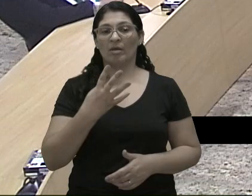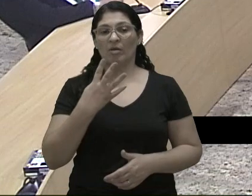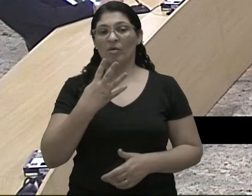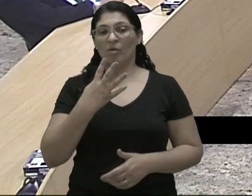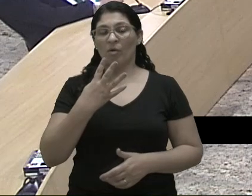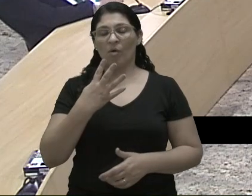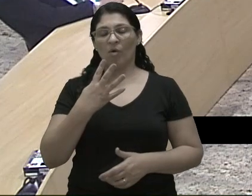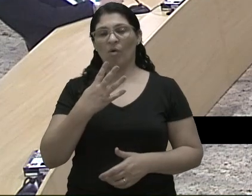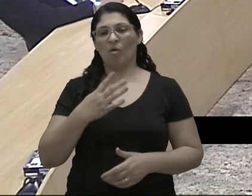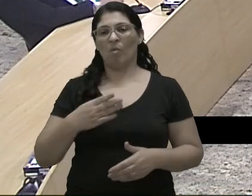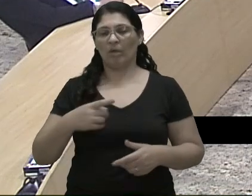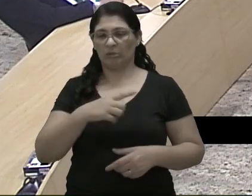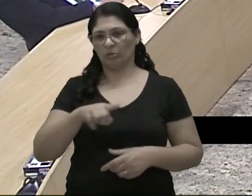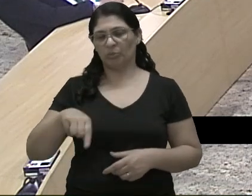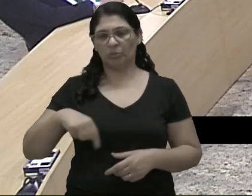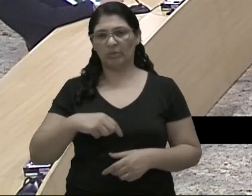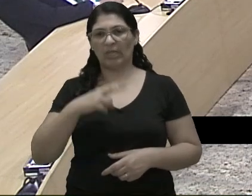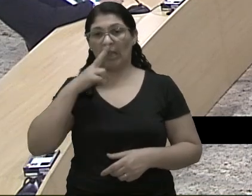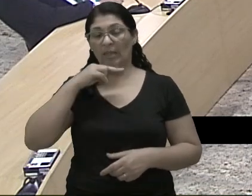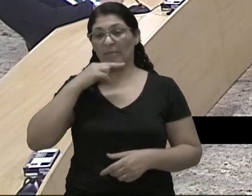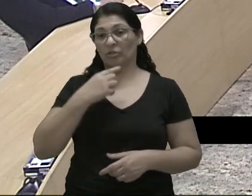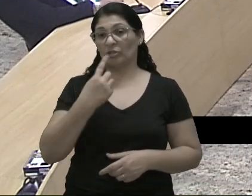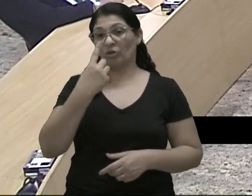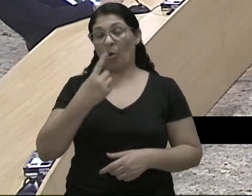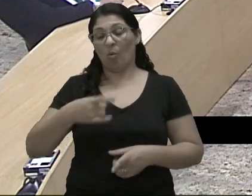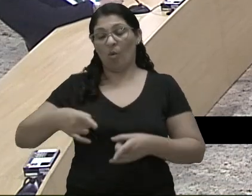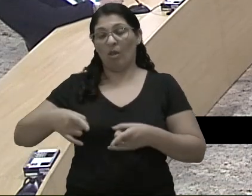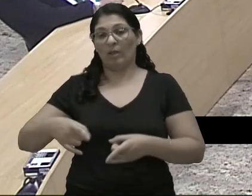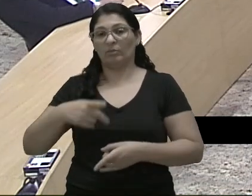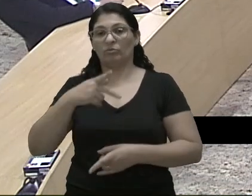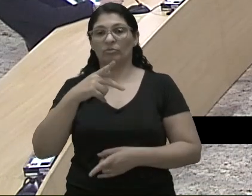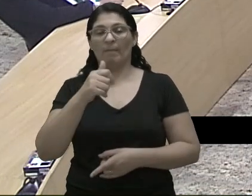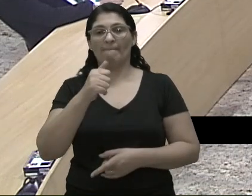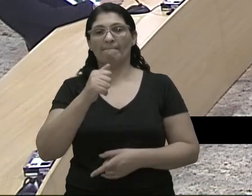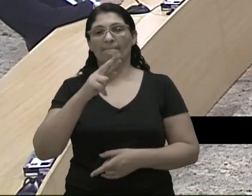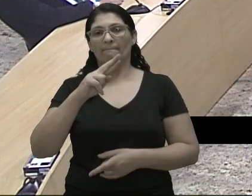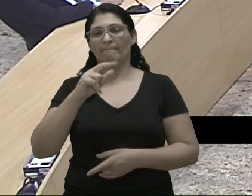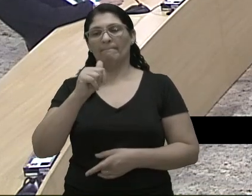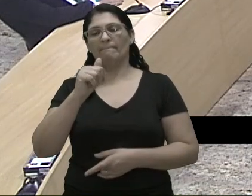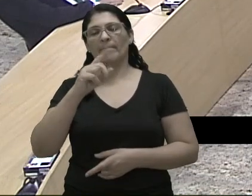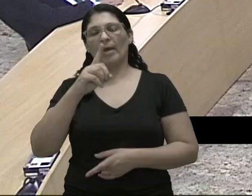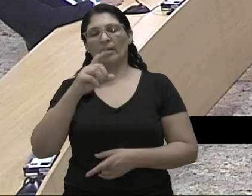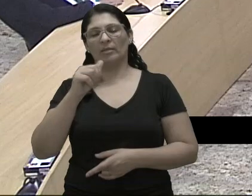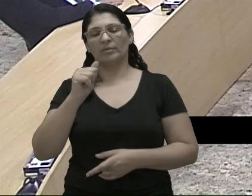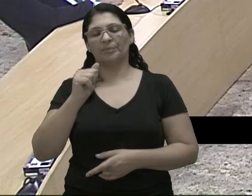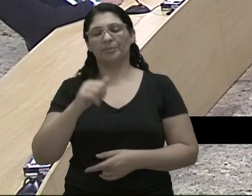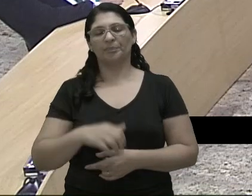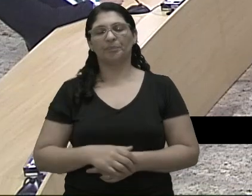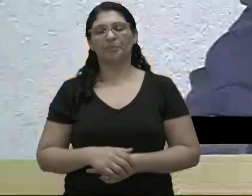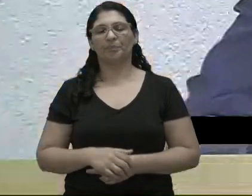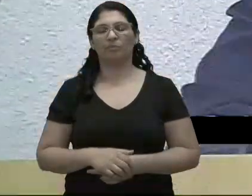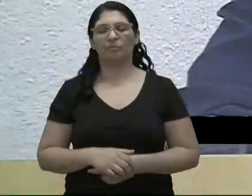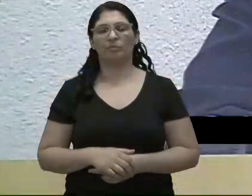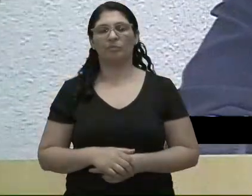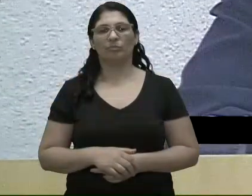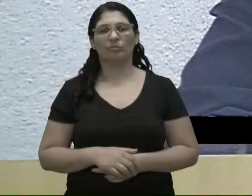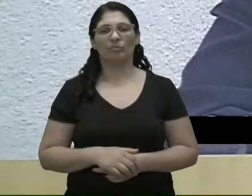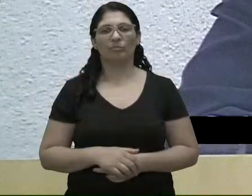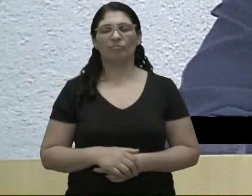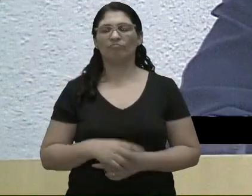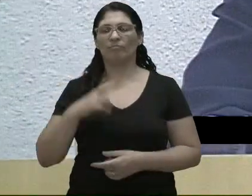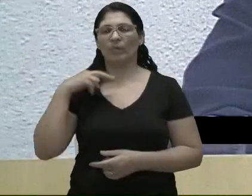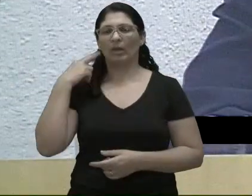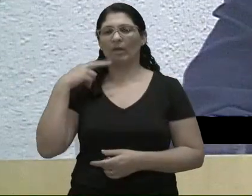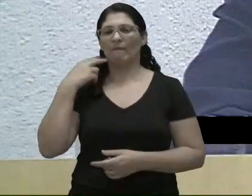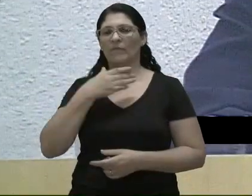emergência, sendo um desses o leito de parada. 4 emergência. Tá bom. Vereador Serginho,